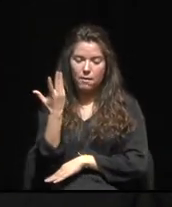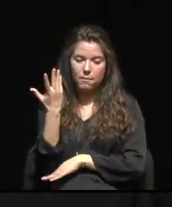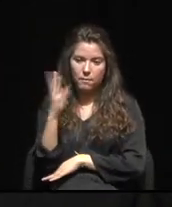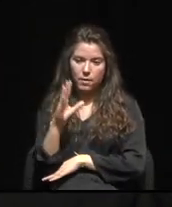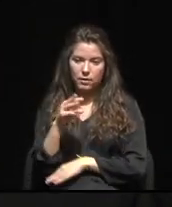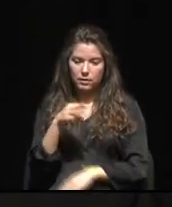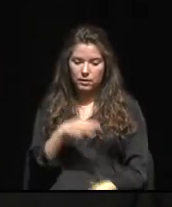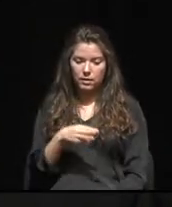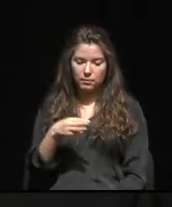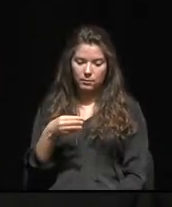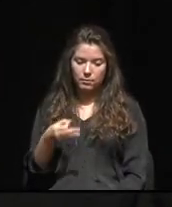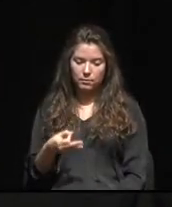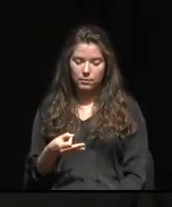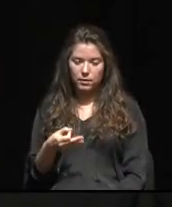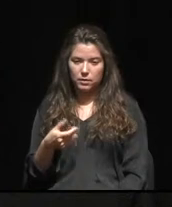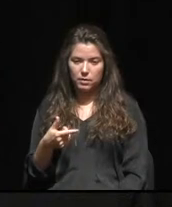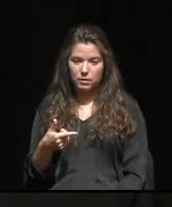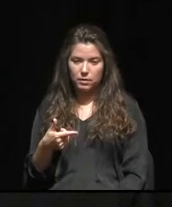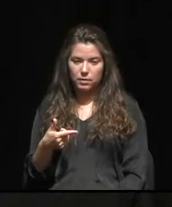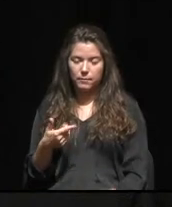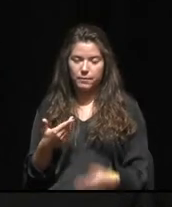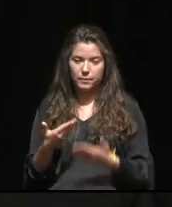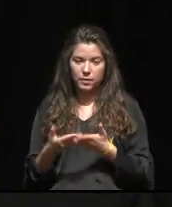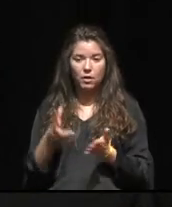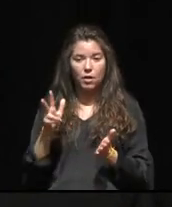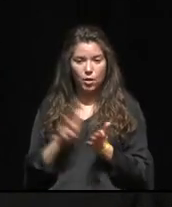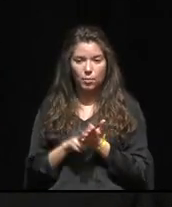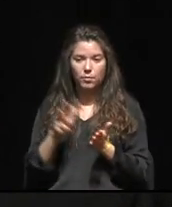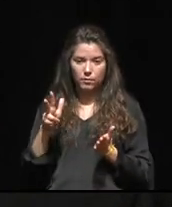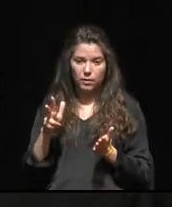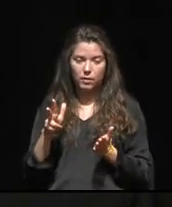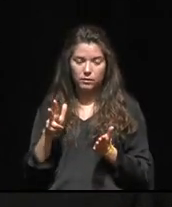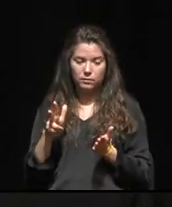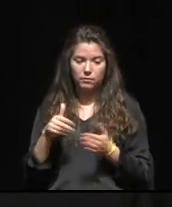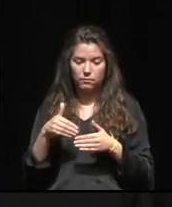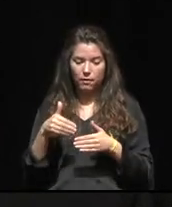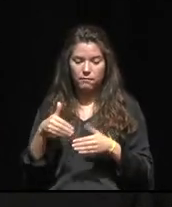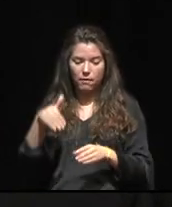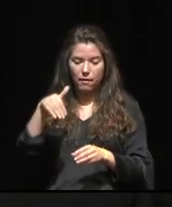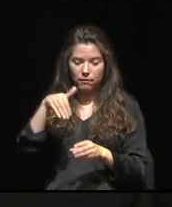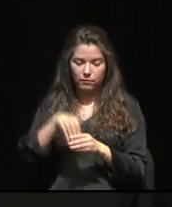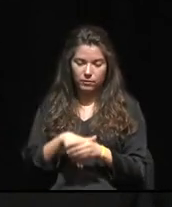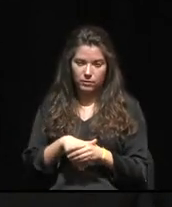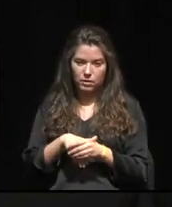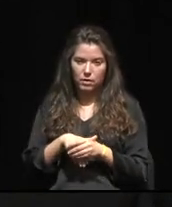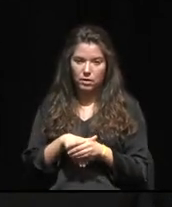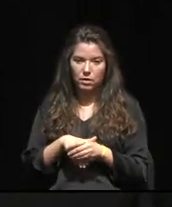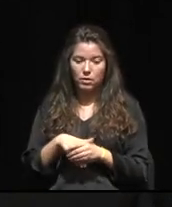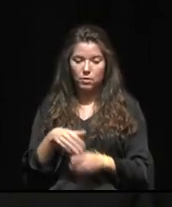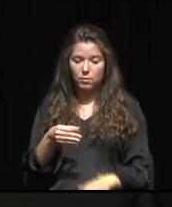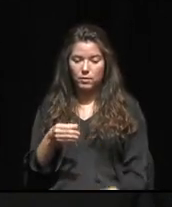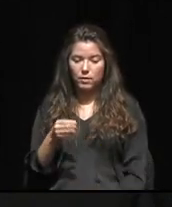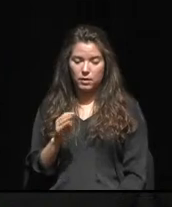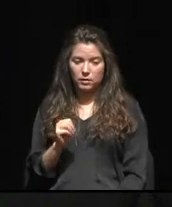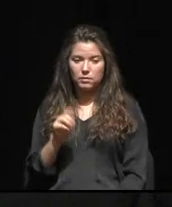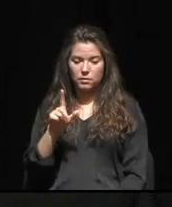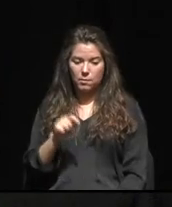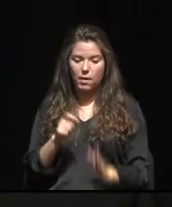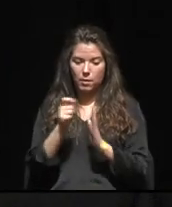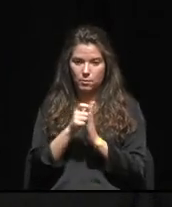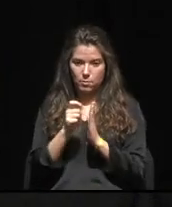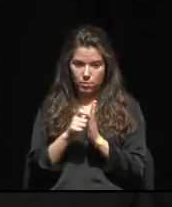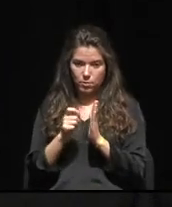mpt foi aprovado vamos votar o voto do PS também por